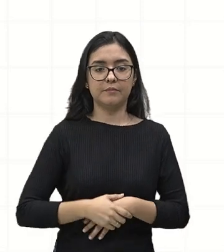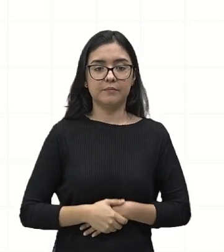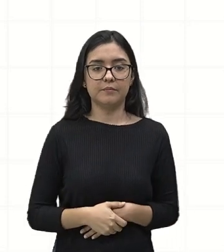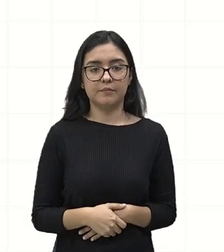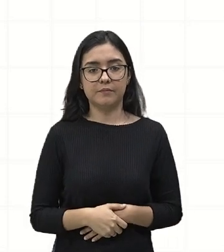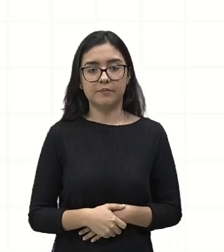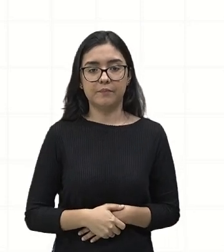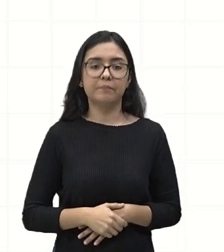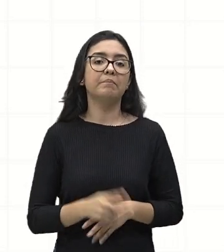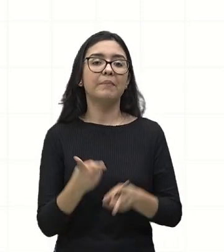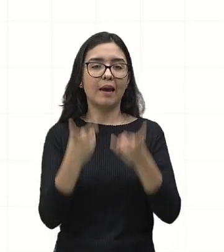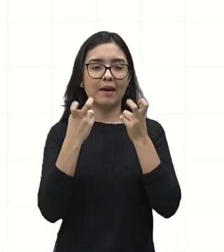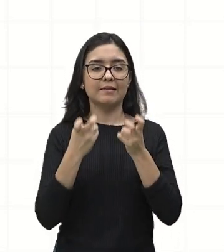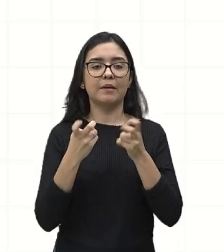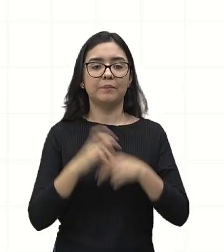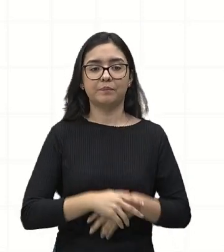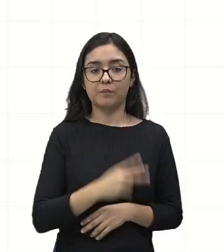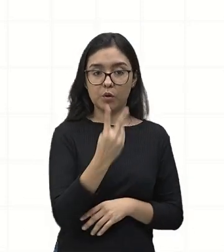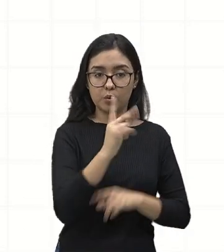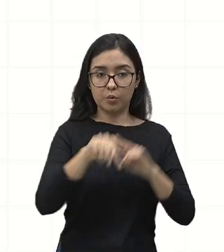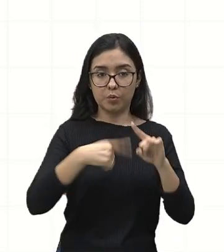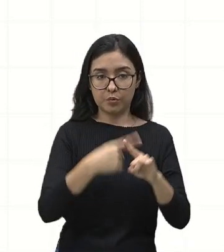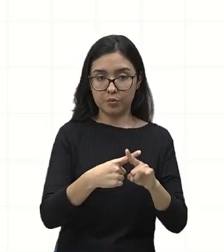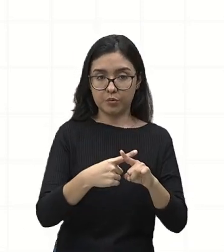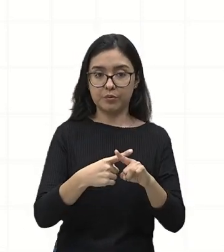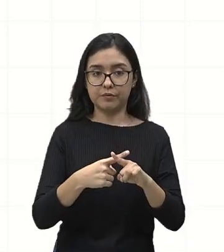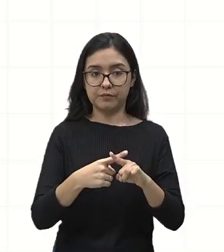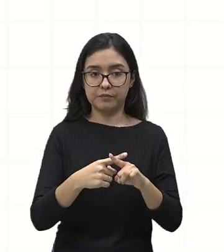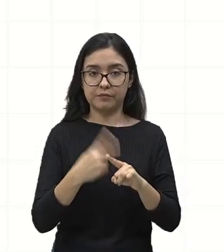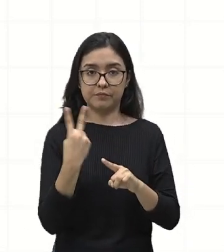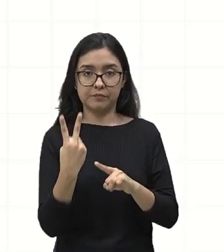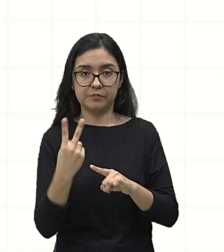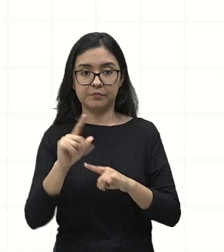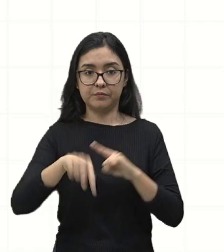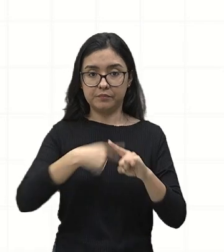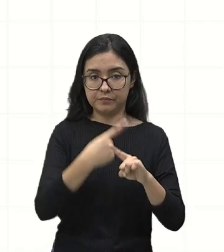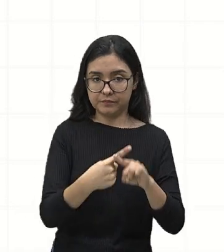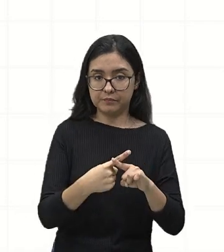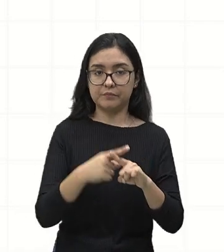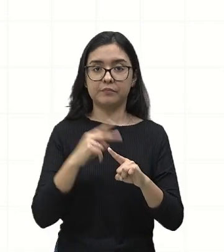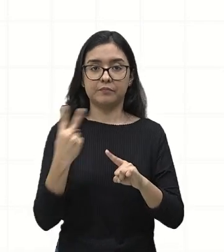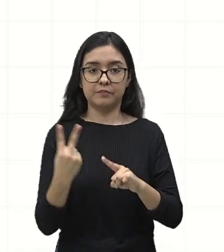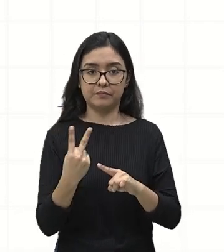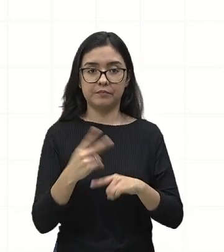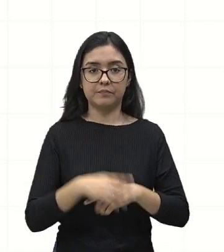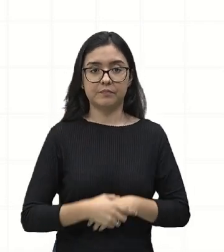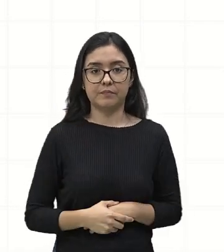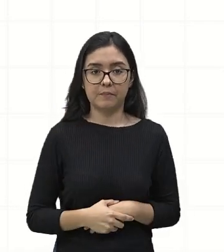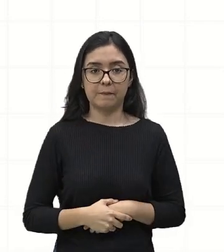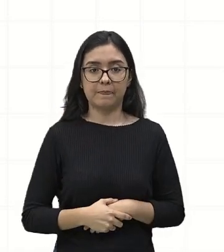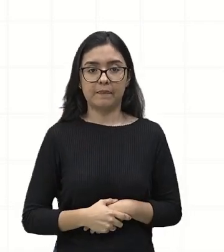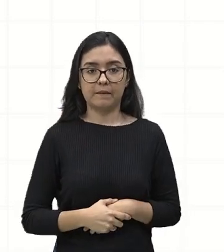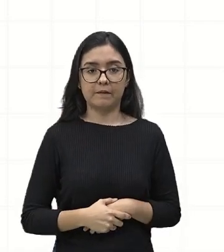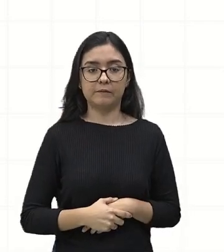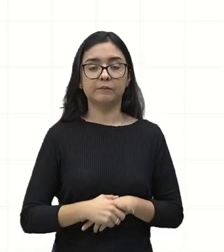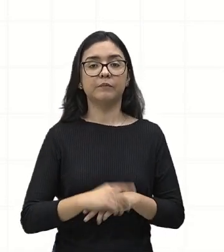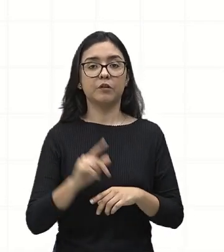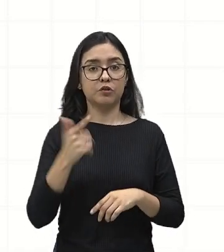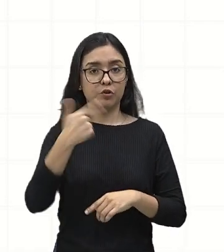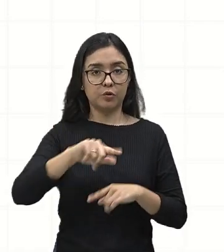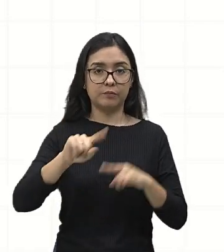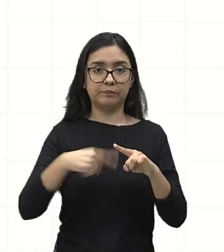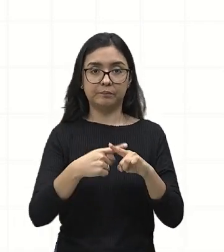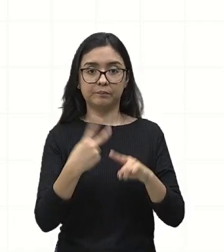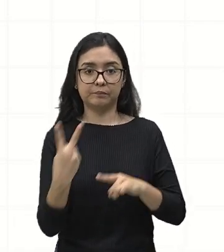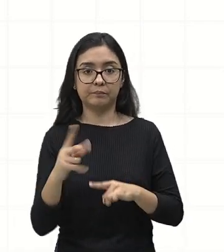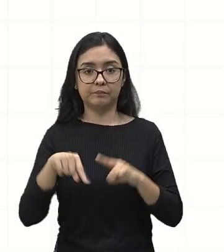ó, 2 vezes 2, 2 vezes 2, 3, mais uma vez 4,